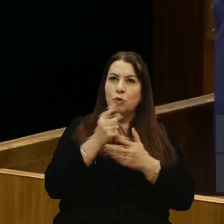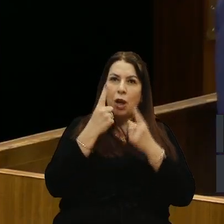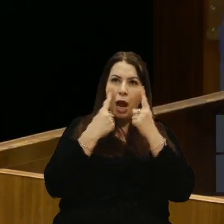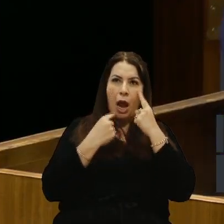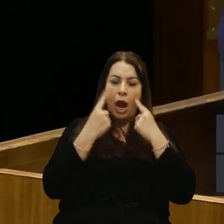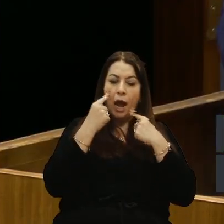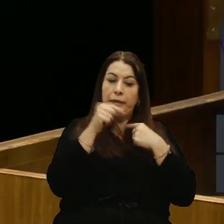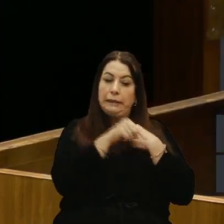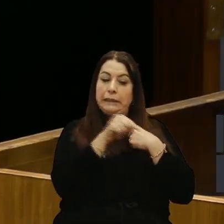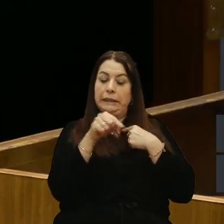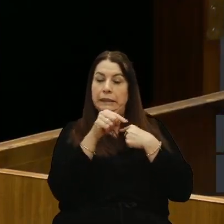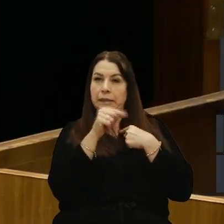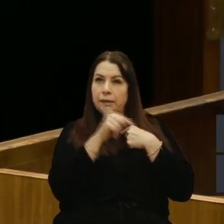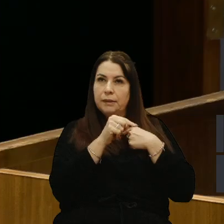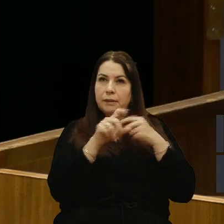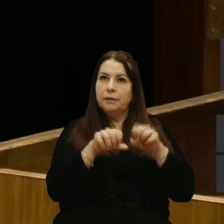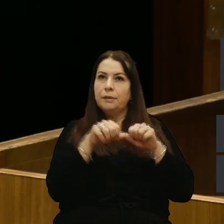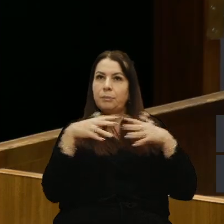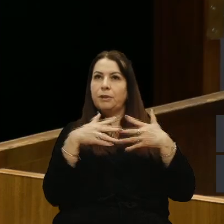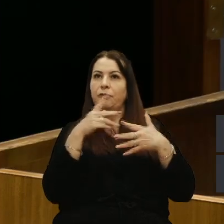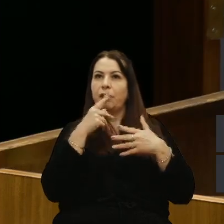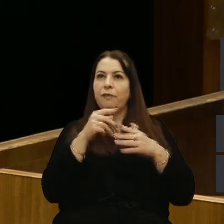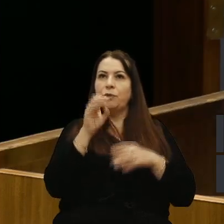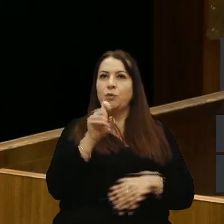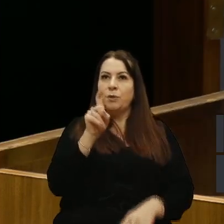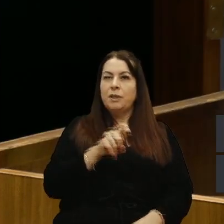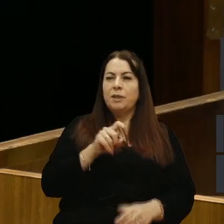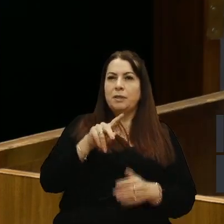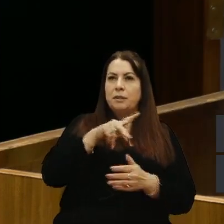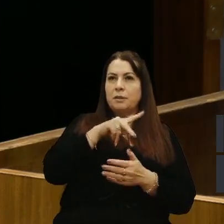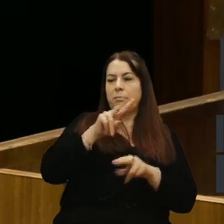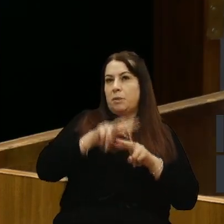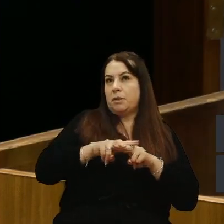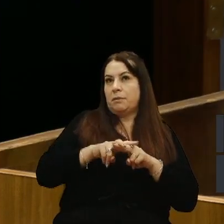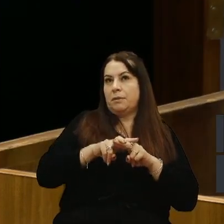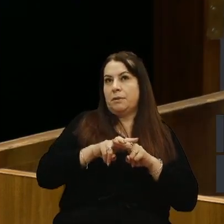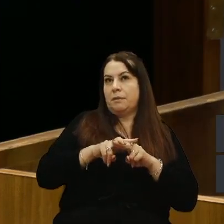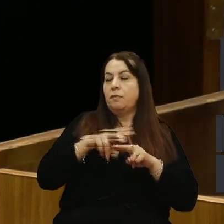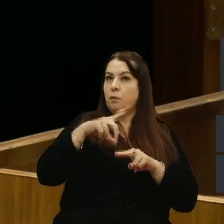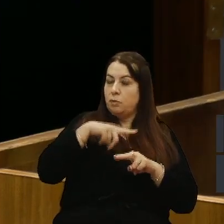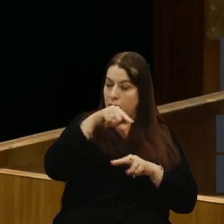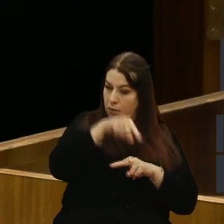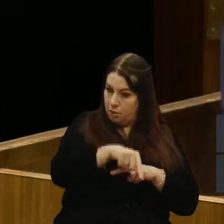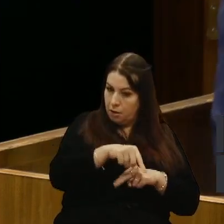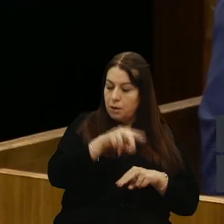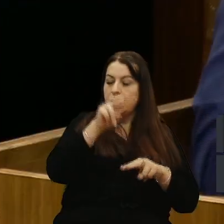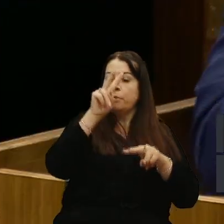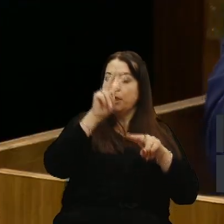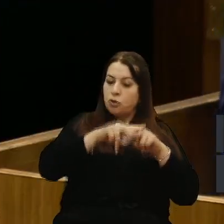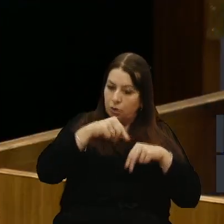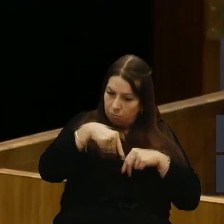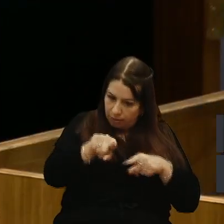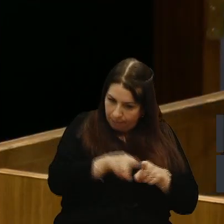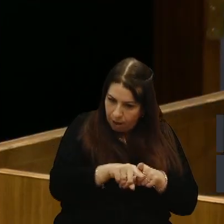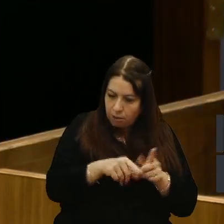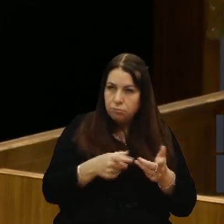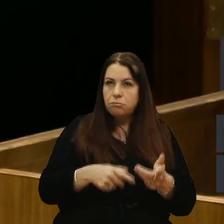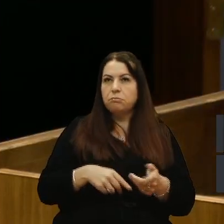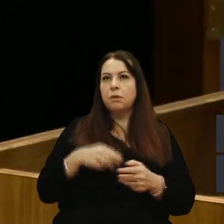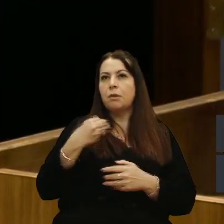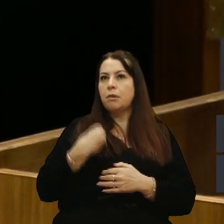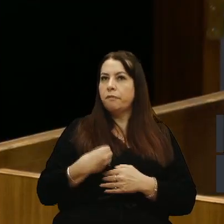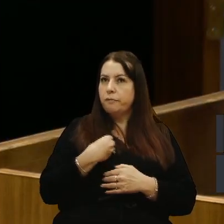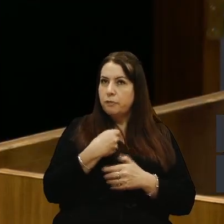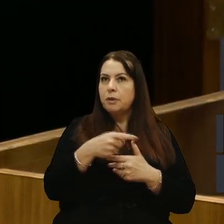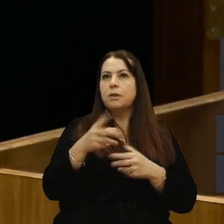no plenário. Falavam dos ex-presidiários. Eu não tenho ex... Vão ter um presidiário logo mais. É da vida